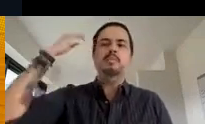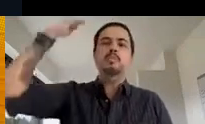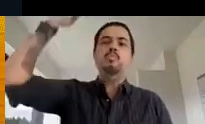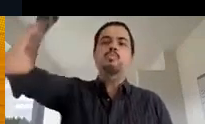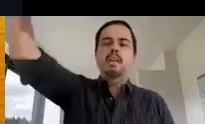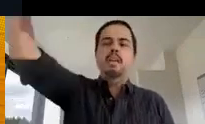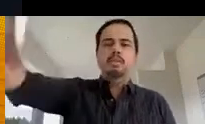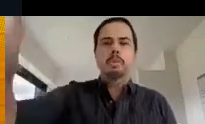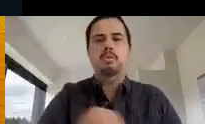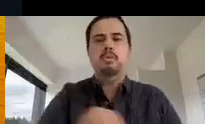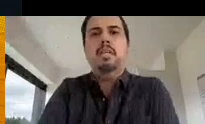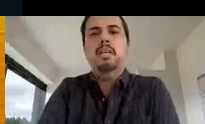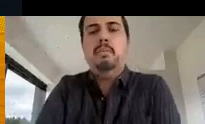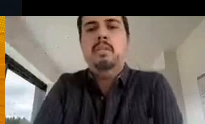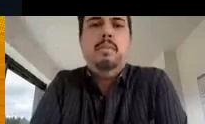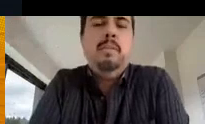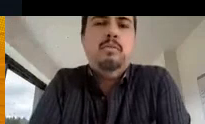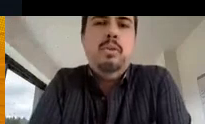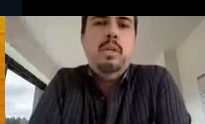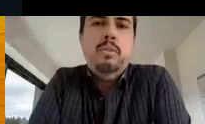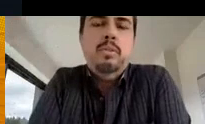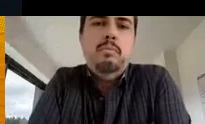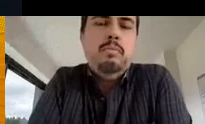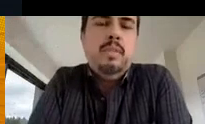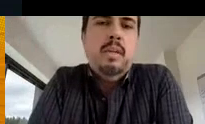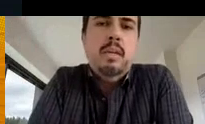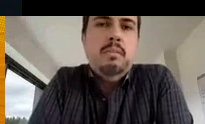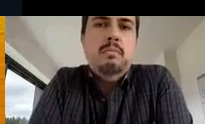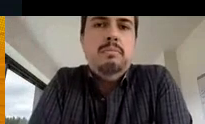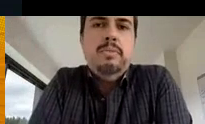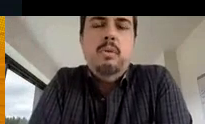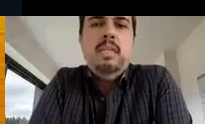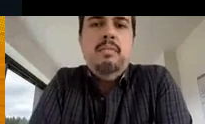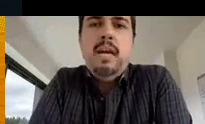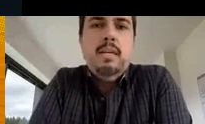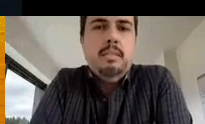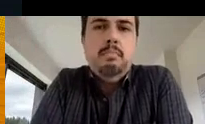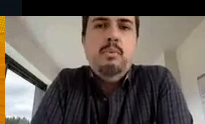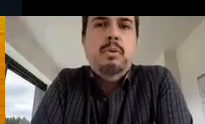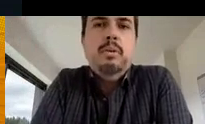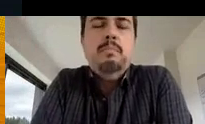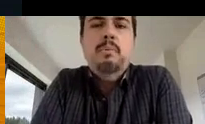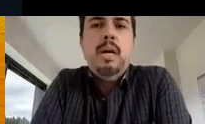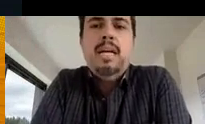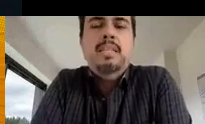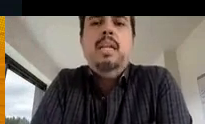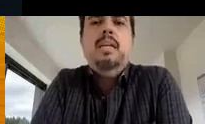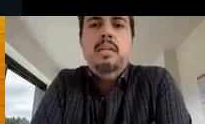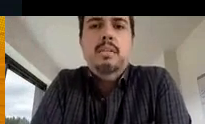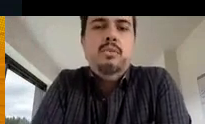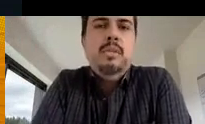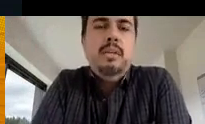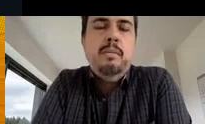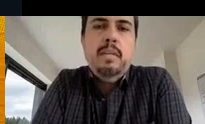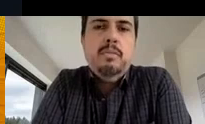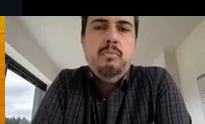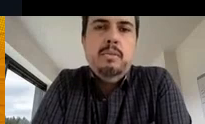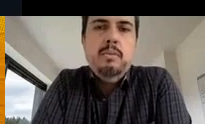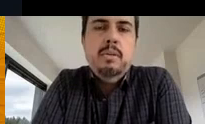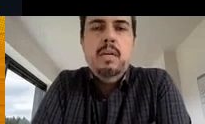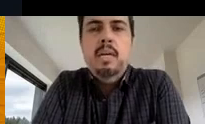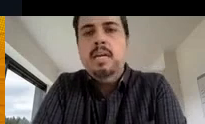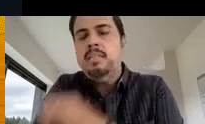tal. Cara, mas tem mais 1 milhão de pessoas aí que podem saber mais do que eu. E são 50 vagas a cada